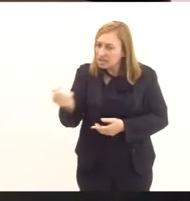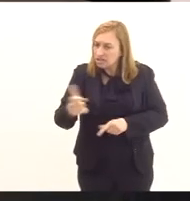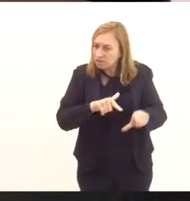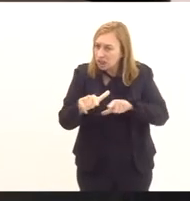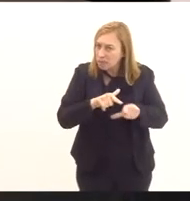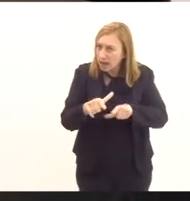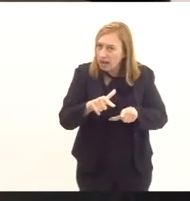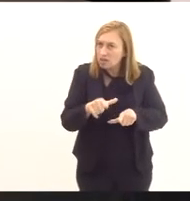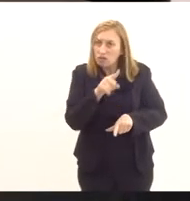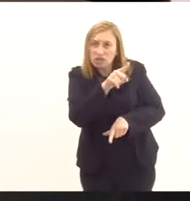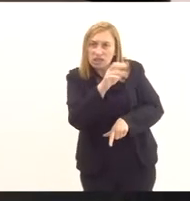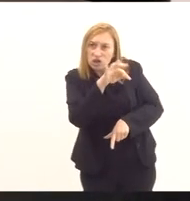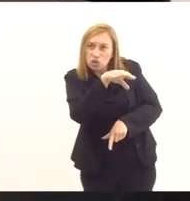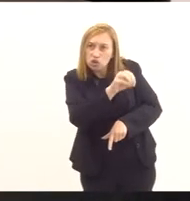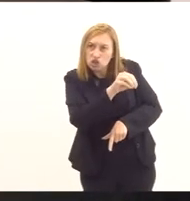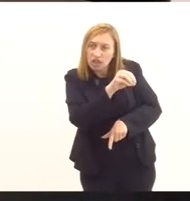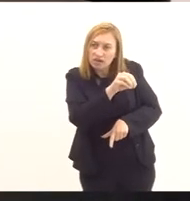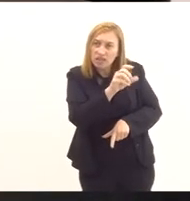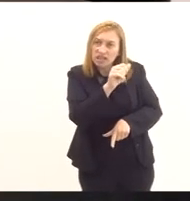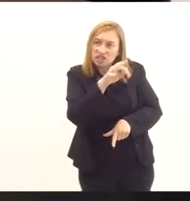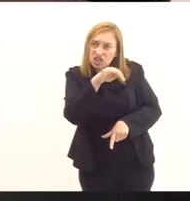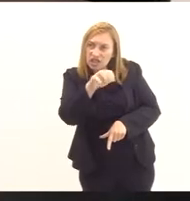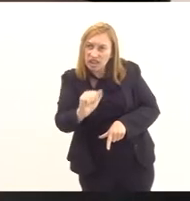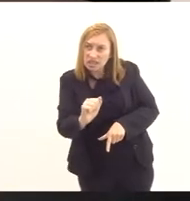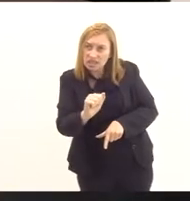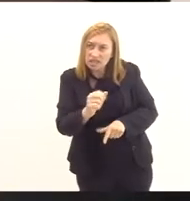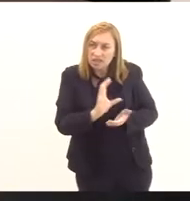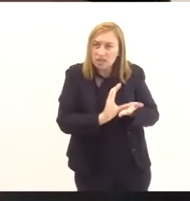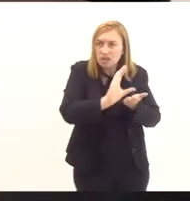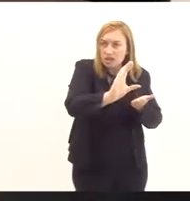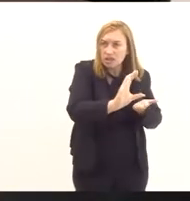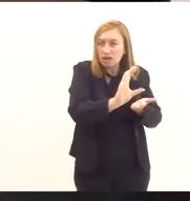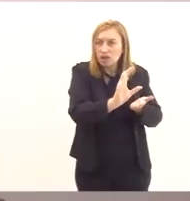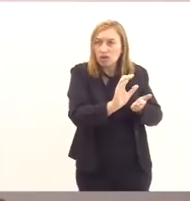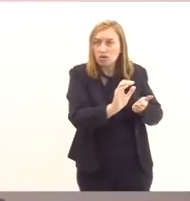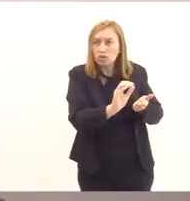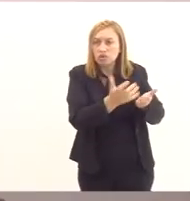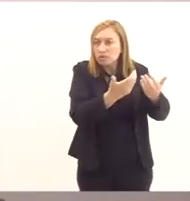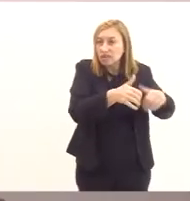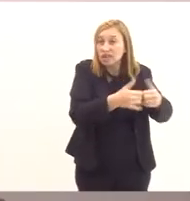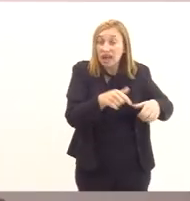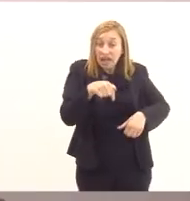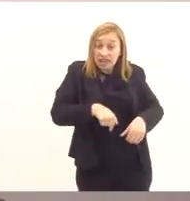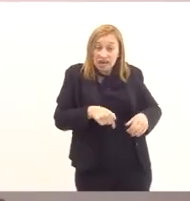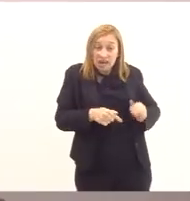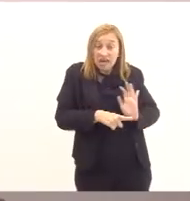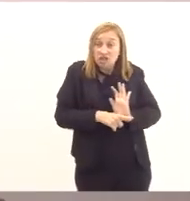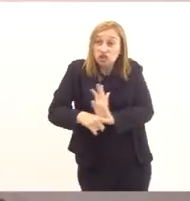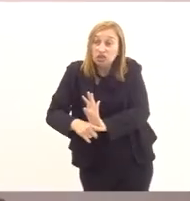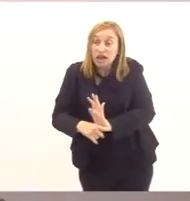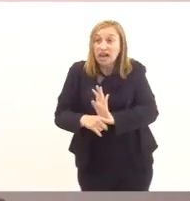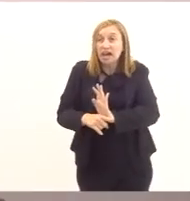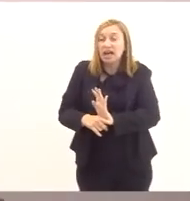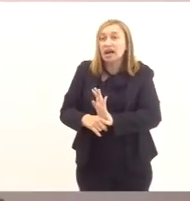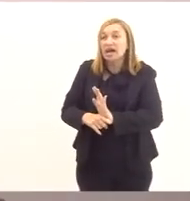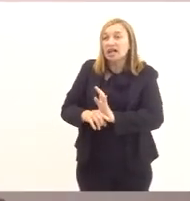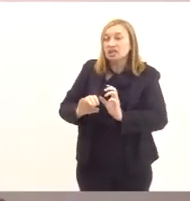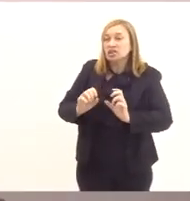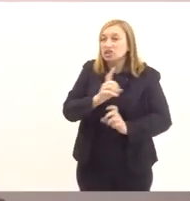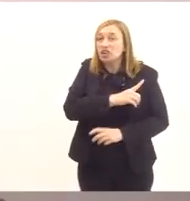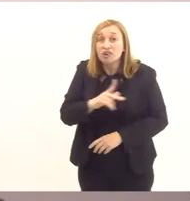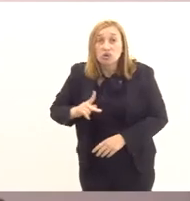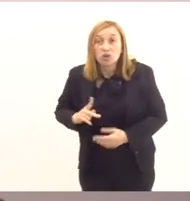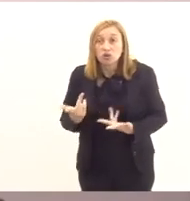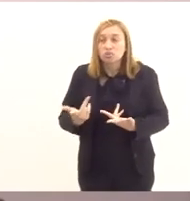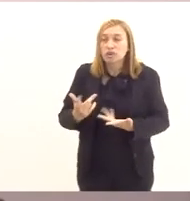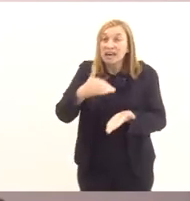de vocês você Gustavo tinha que estar na janela tentando liberar recursos para Petrópolis tá aqui tentando ajudar a cidade defensores aí deixa as de